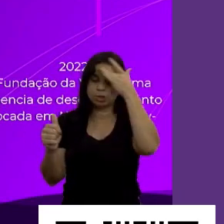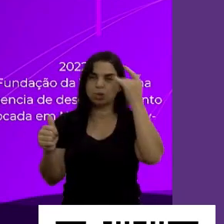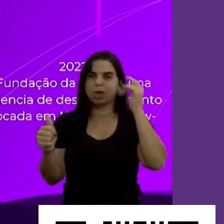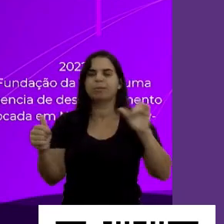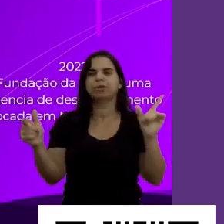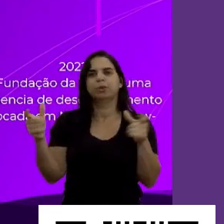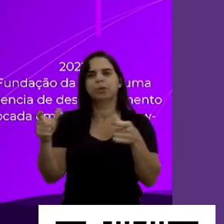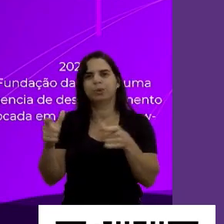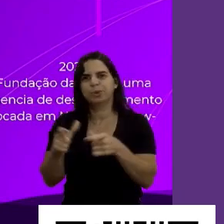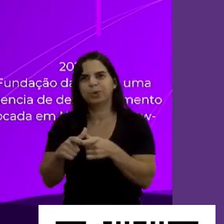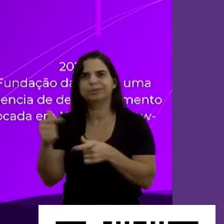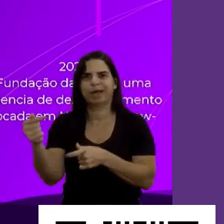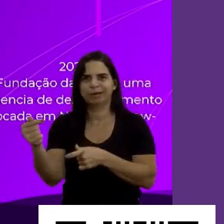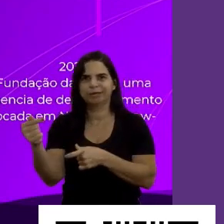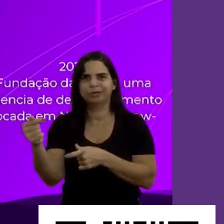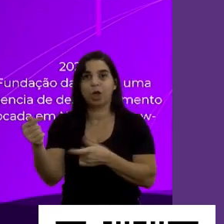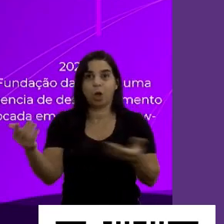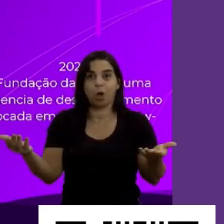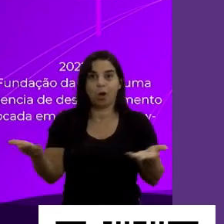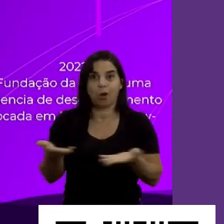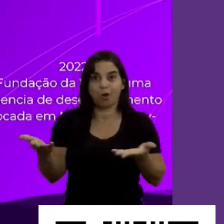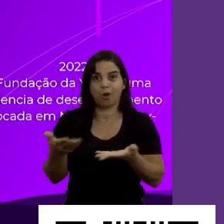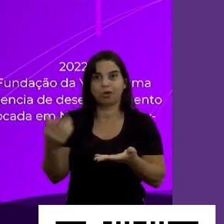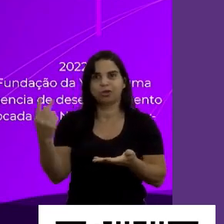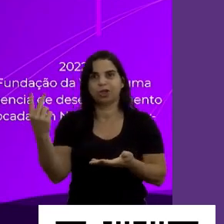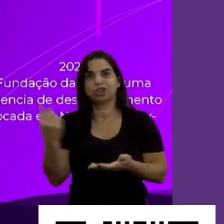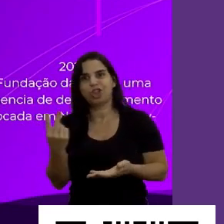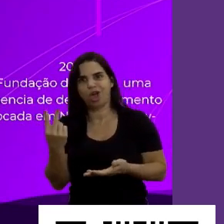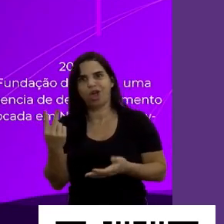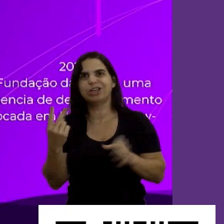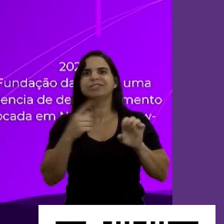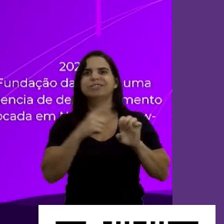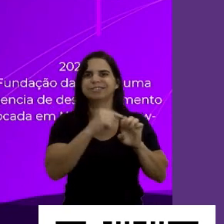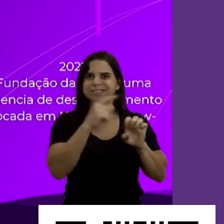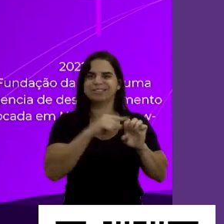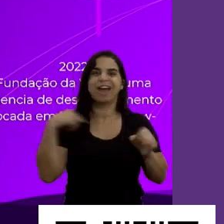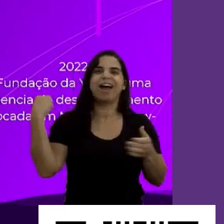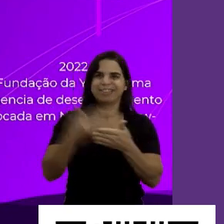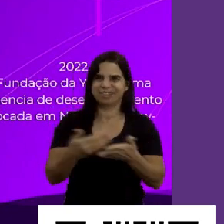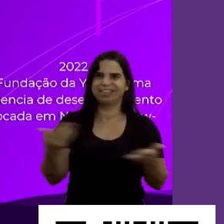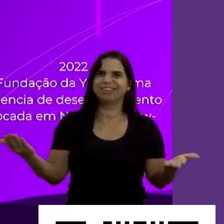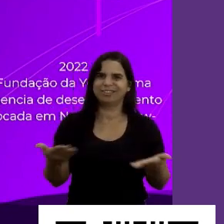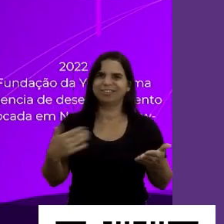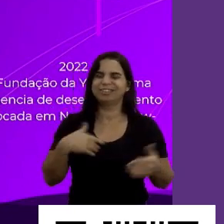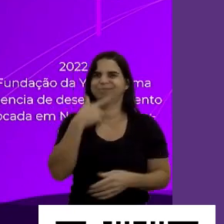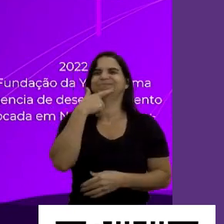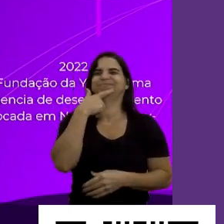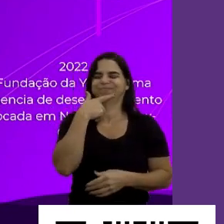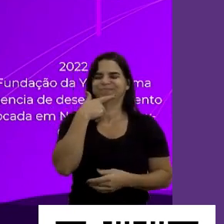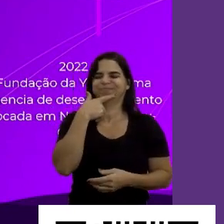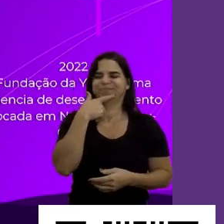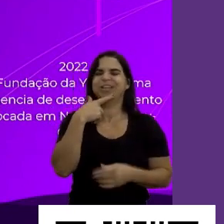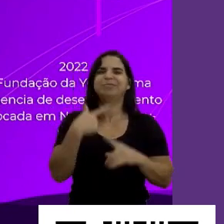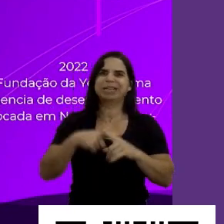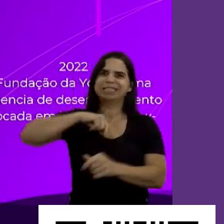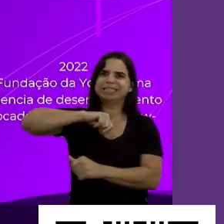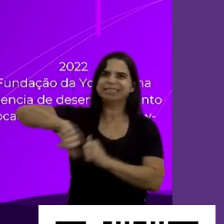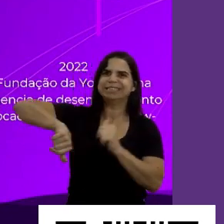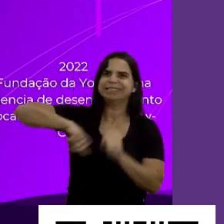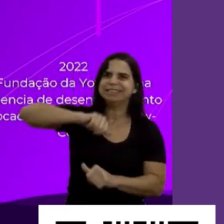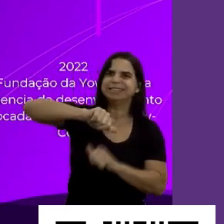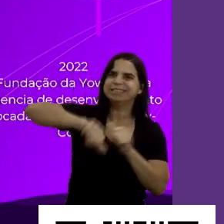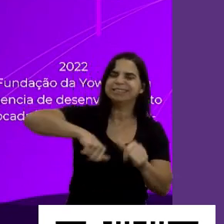e atualmente dois aqui empreendem até hoje dou uma risada porque realmente muda muito as coisas